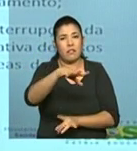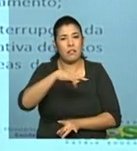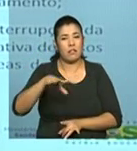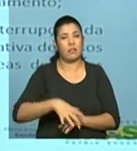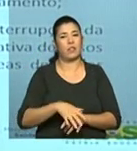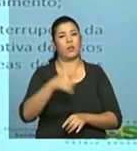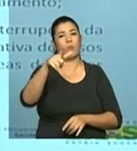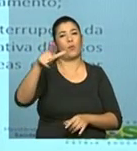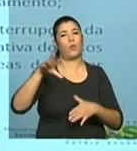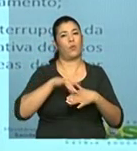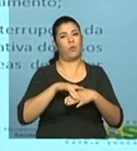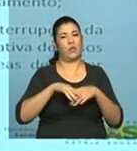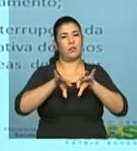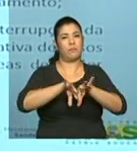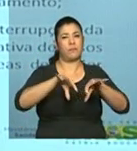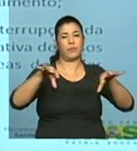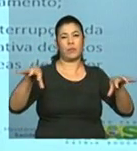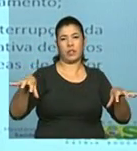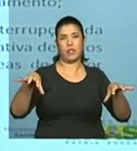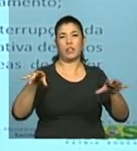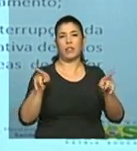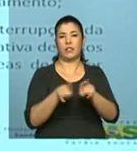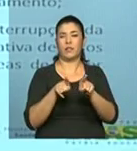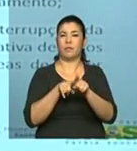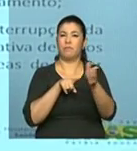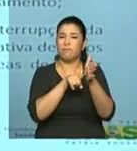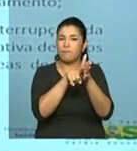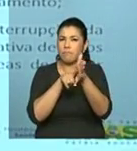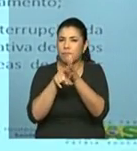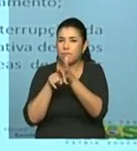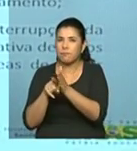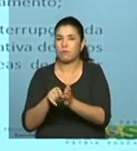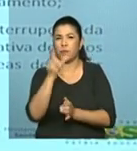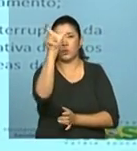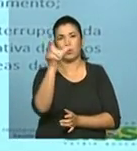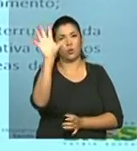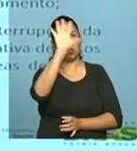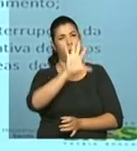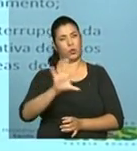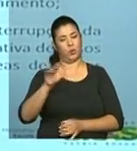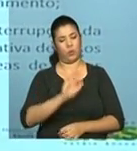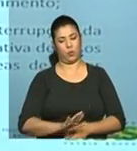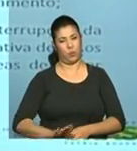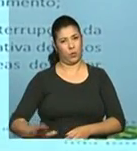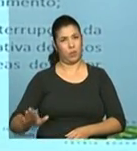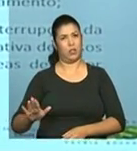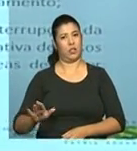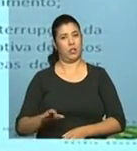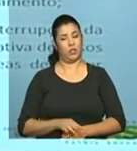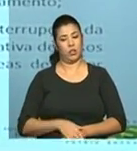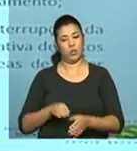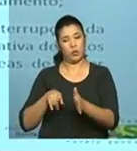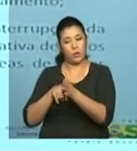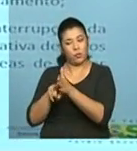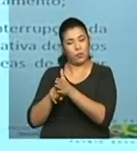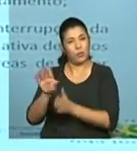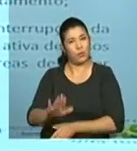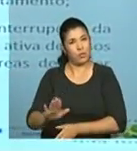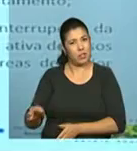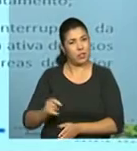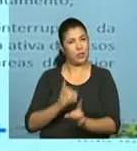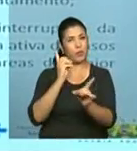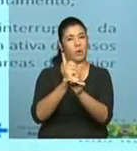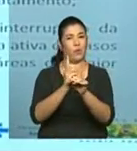doenças, descentralização e abordagem integrada e nas crianças. Através das crianças, a gente chega às